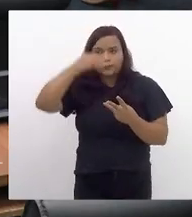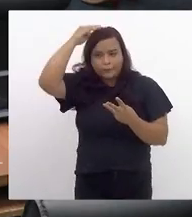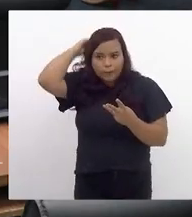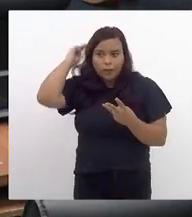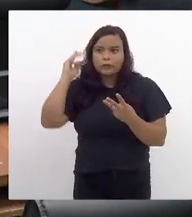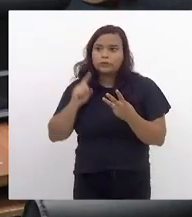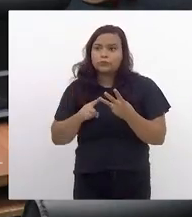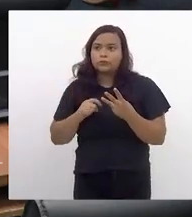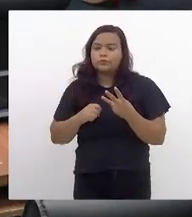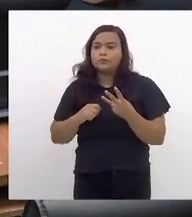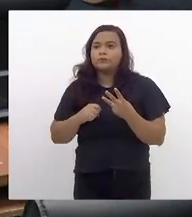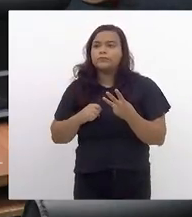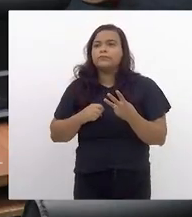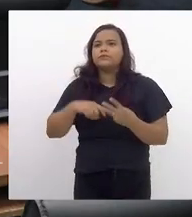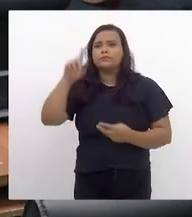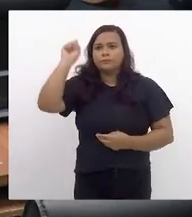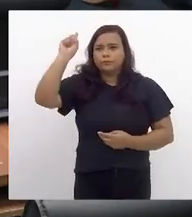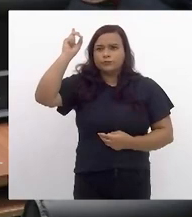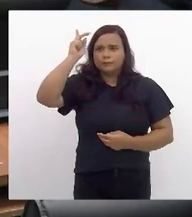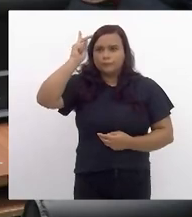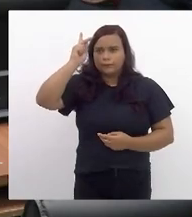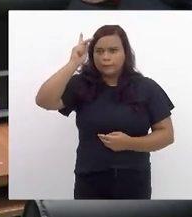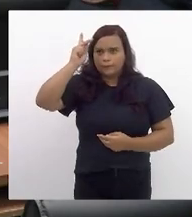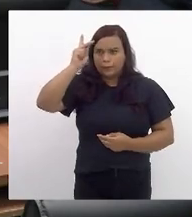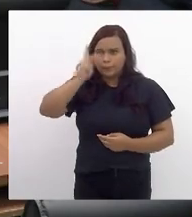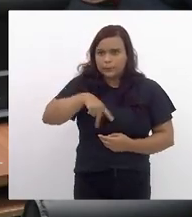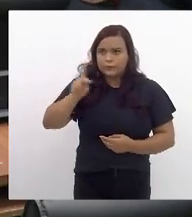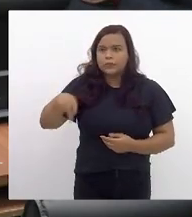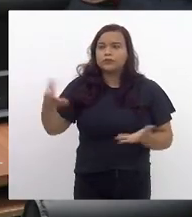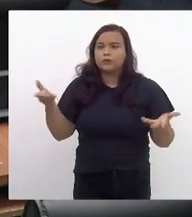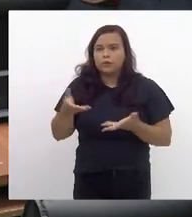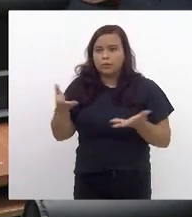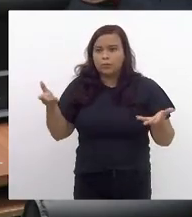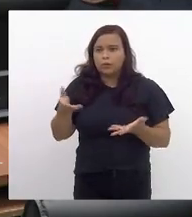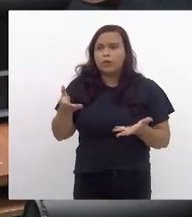Presidente, declaração de voto. E agora, deputada enfermeira.